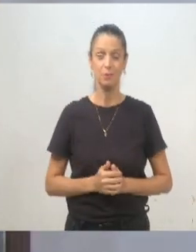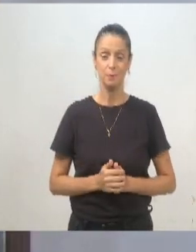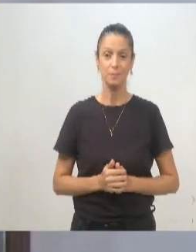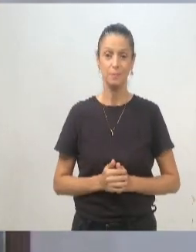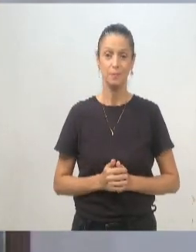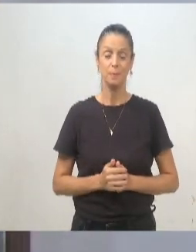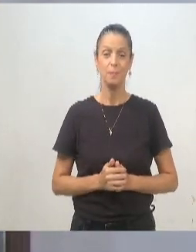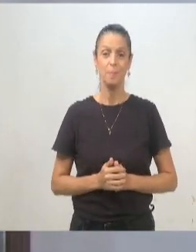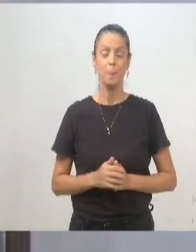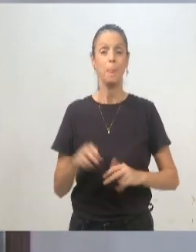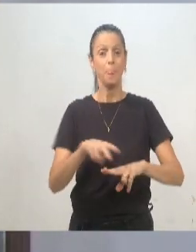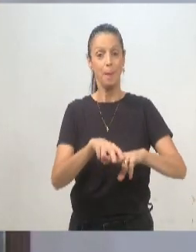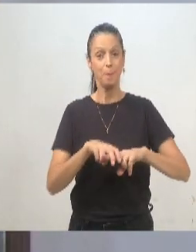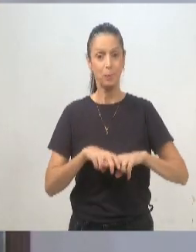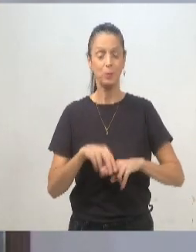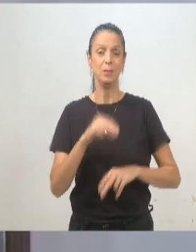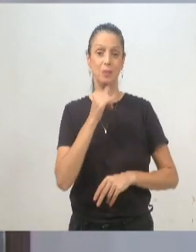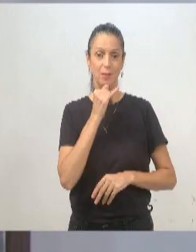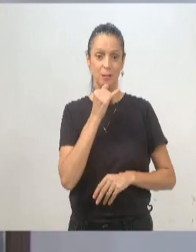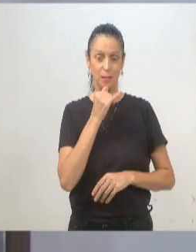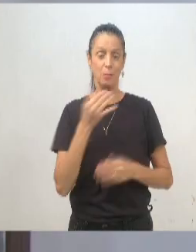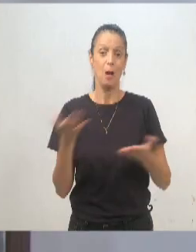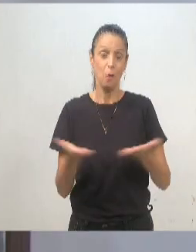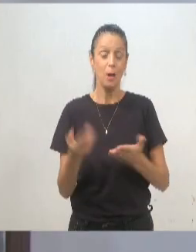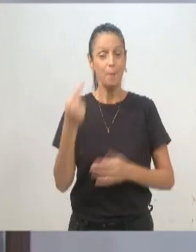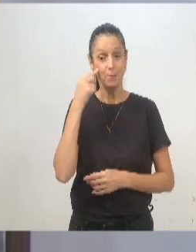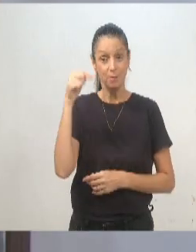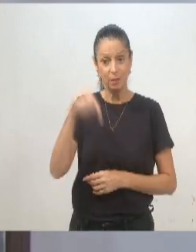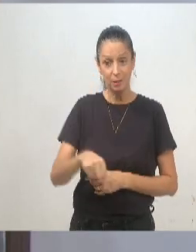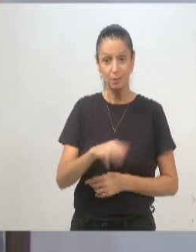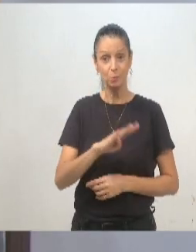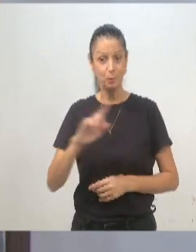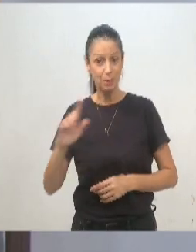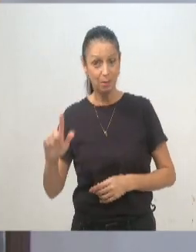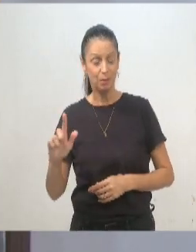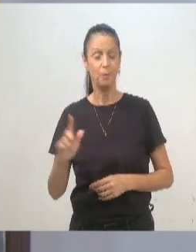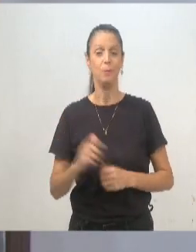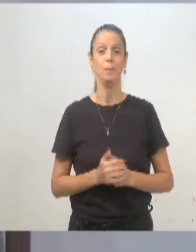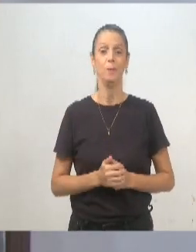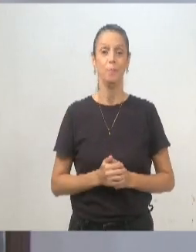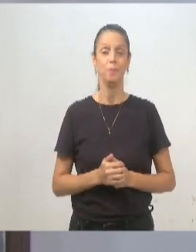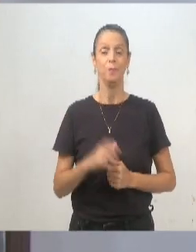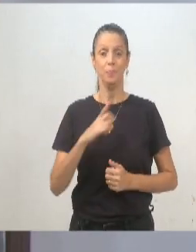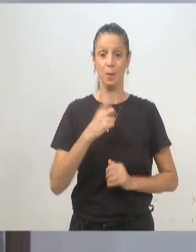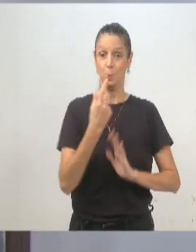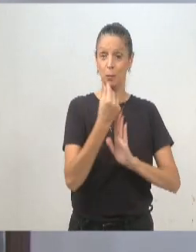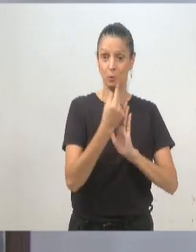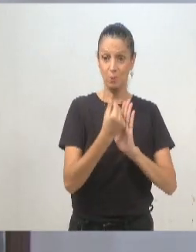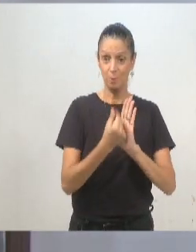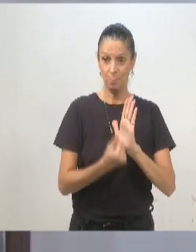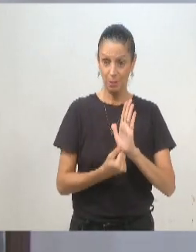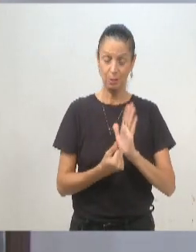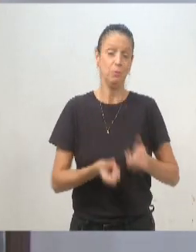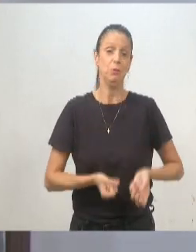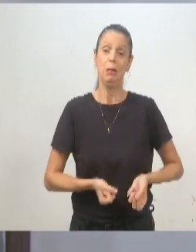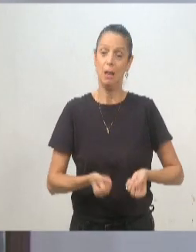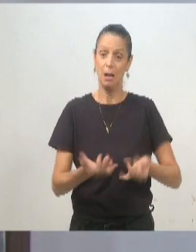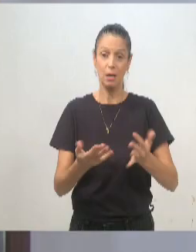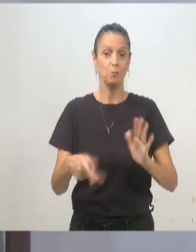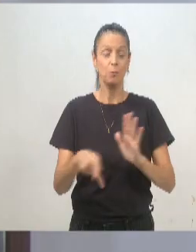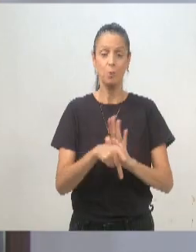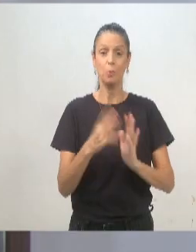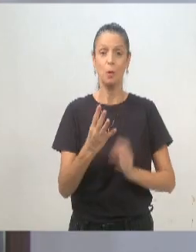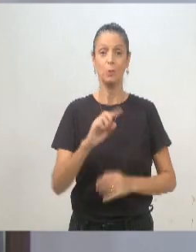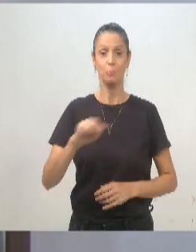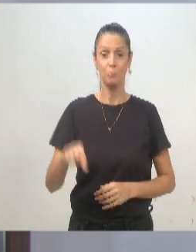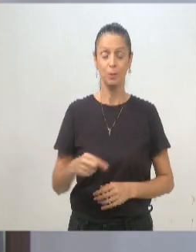pousando aqui na nossa aldeia, né, na cidade de Blumenau, nós temos um orçamento consolidado do município, os senhores bem sabem, de